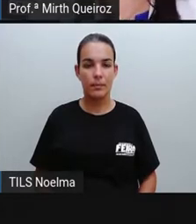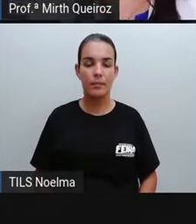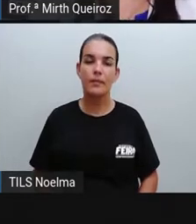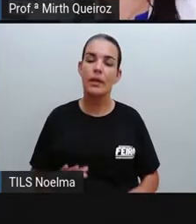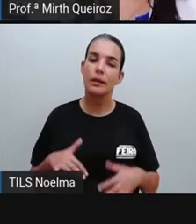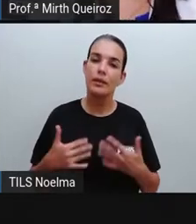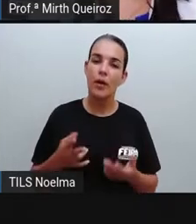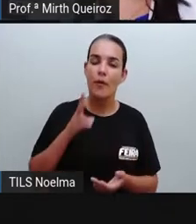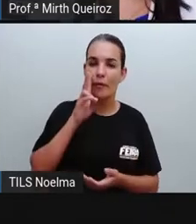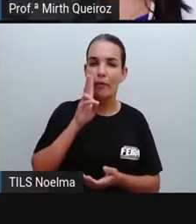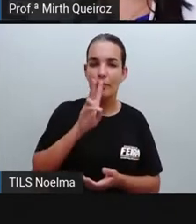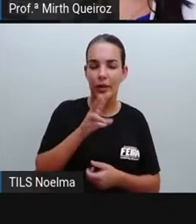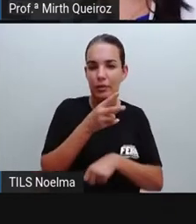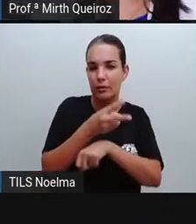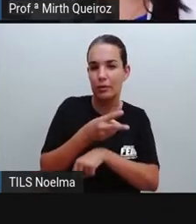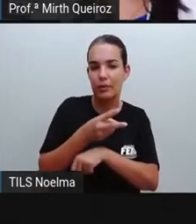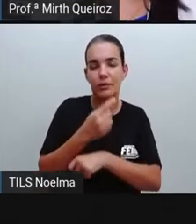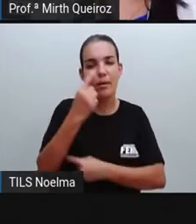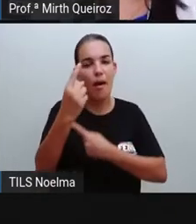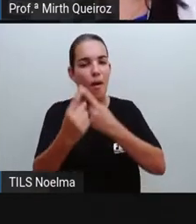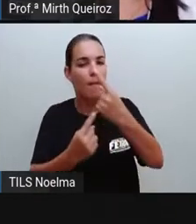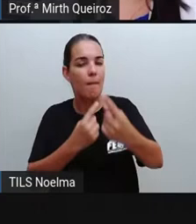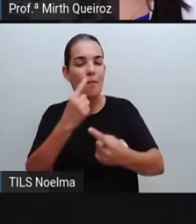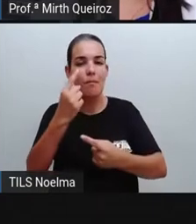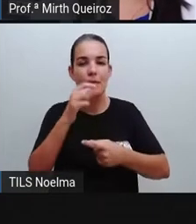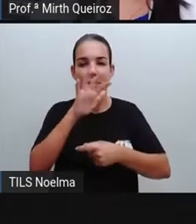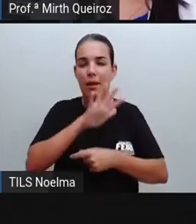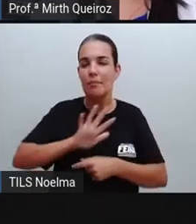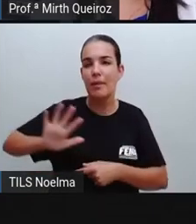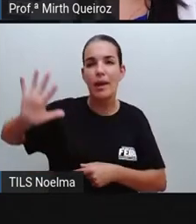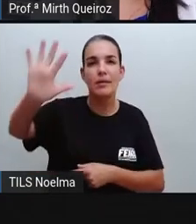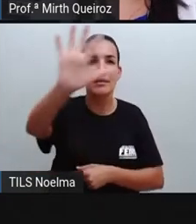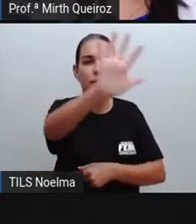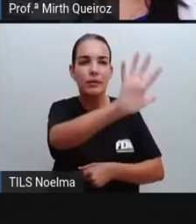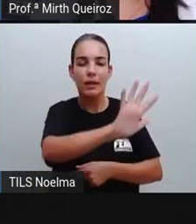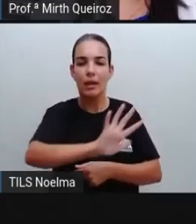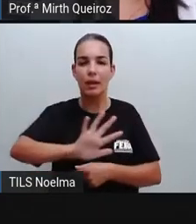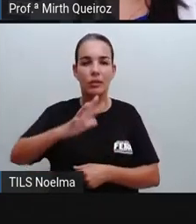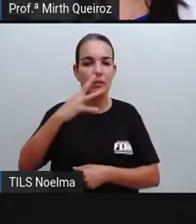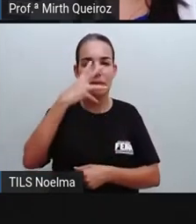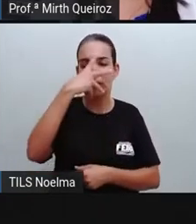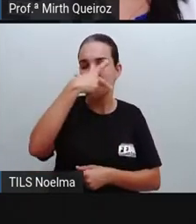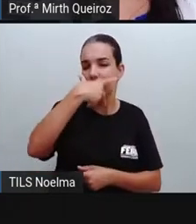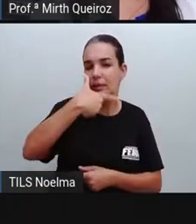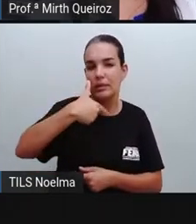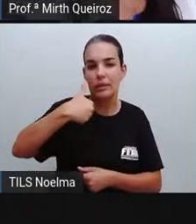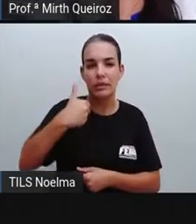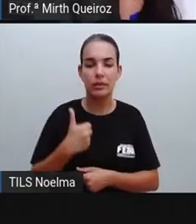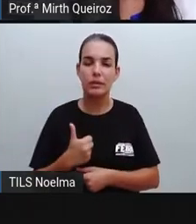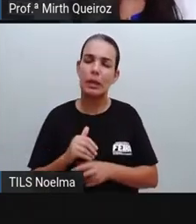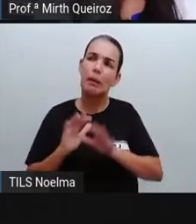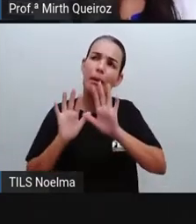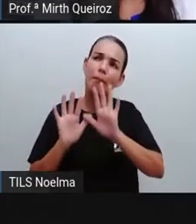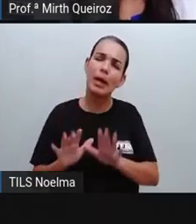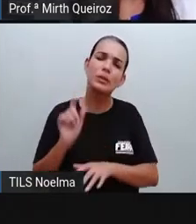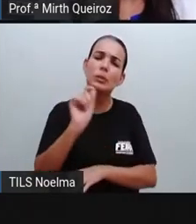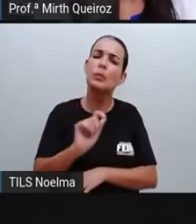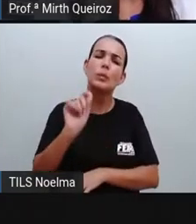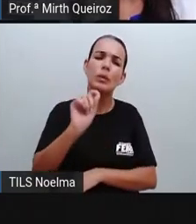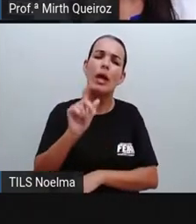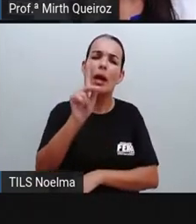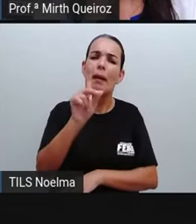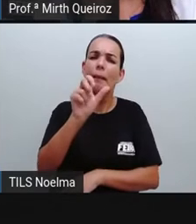Aí vocês puderam observar algumas paisagens, analisar algumas paisagens, mas o que é